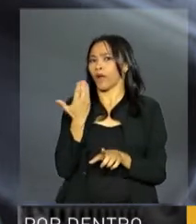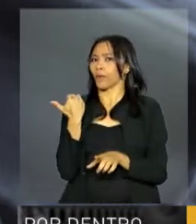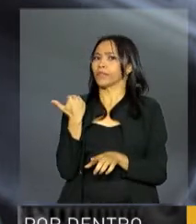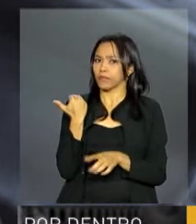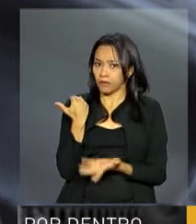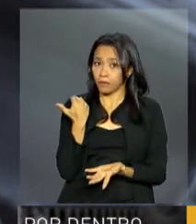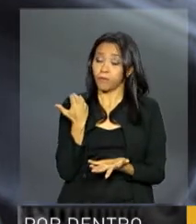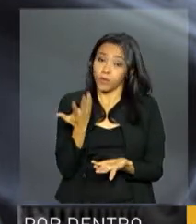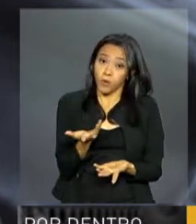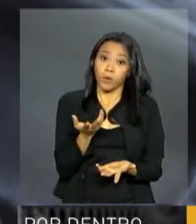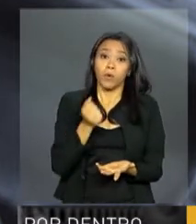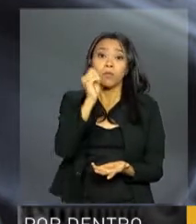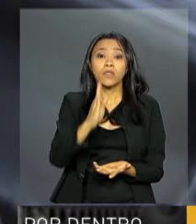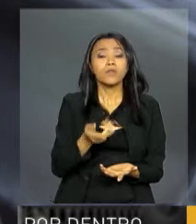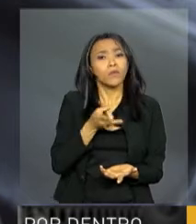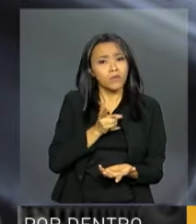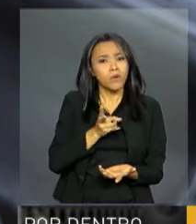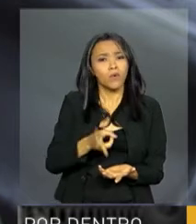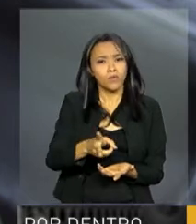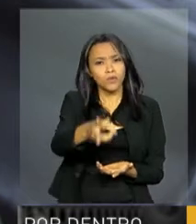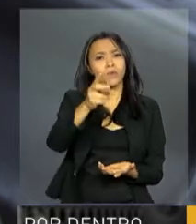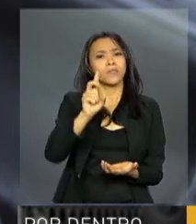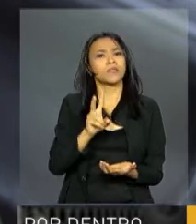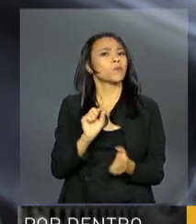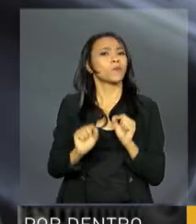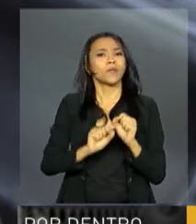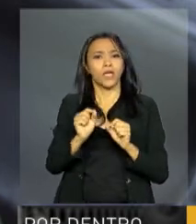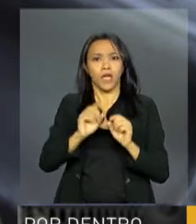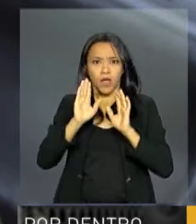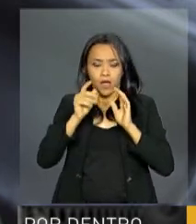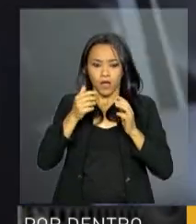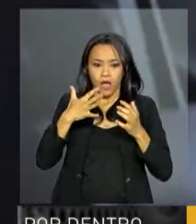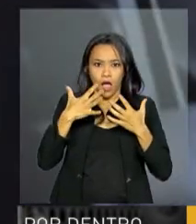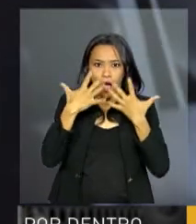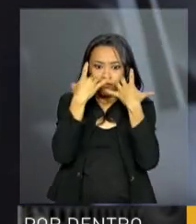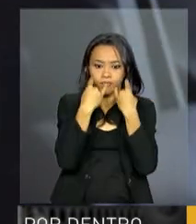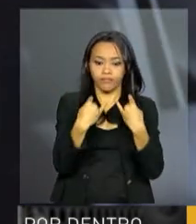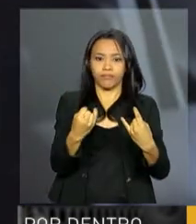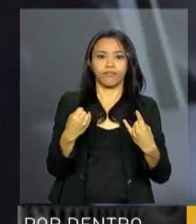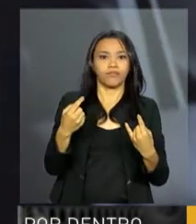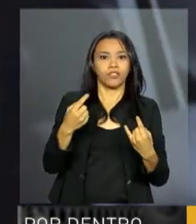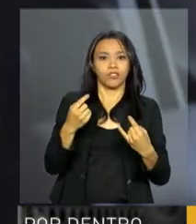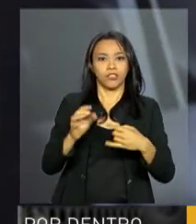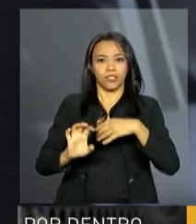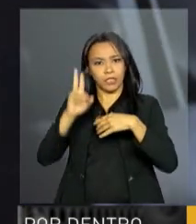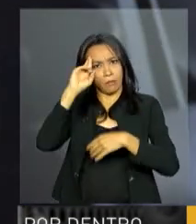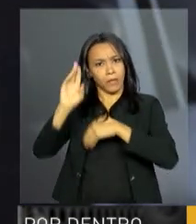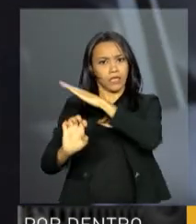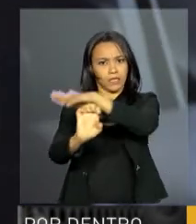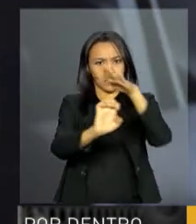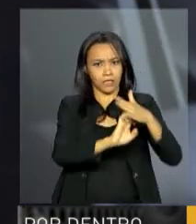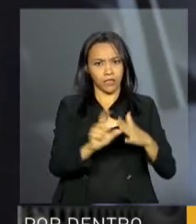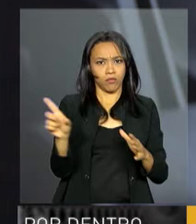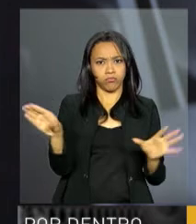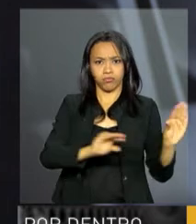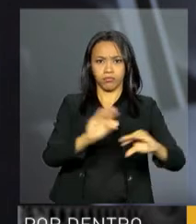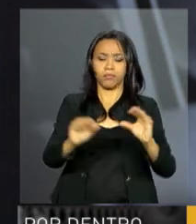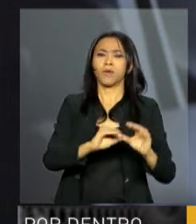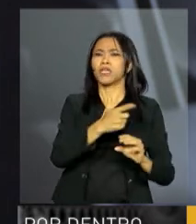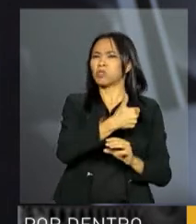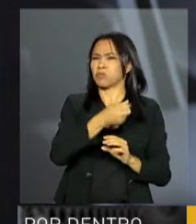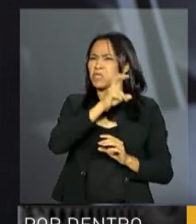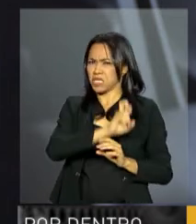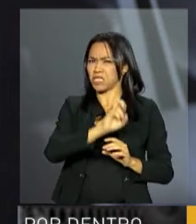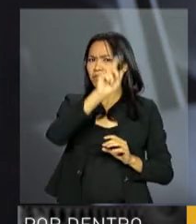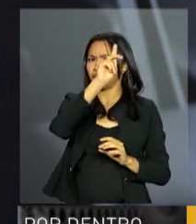o brasil continua sendo um foco de investidores importantes do ano de 2015 nós somos o sétimo destino